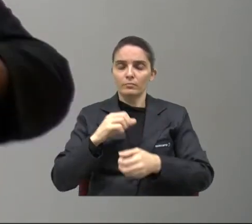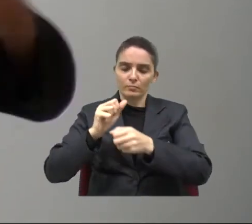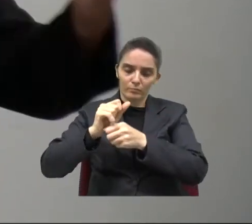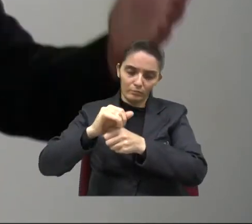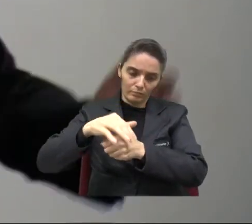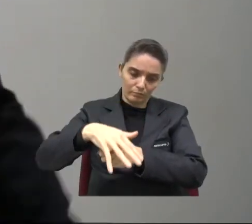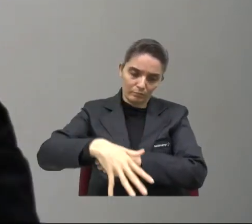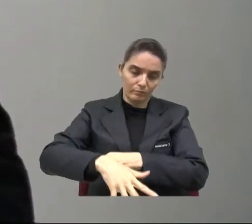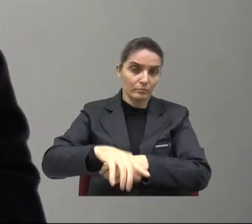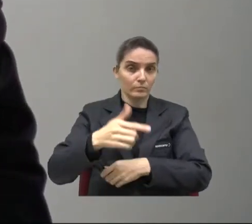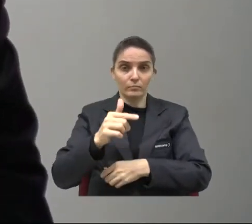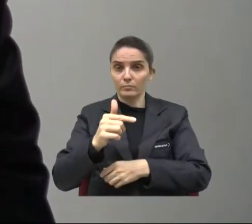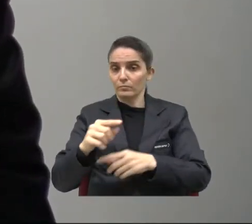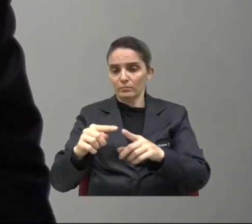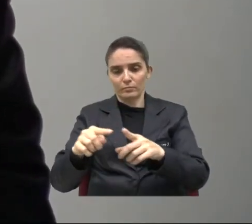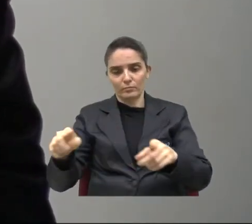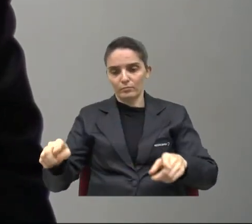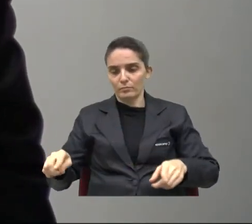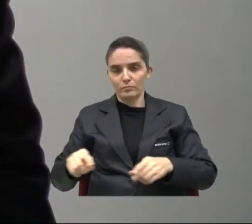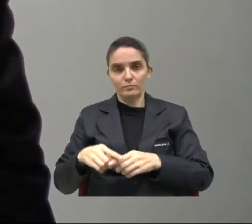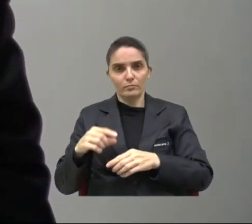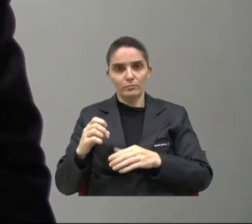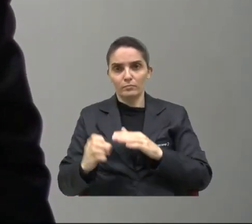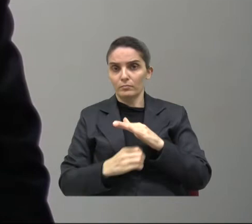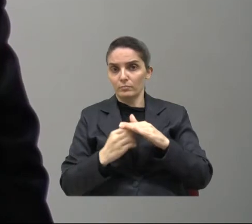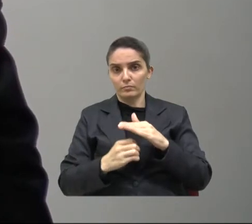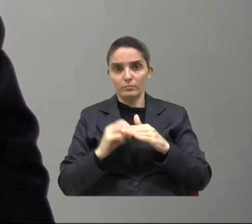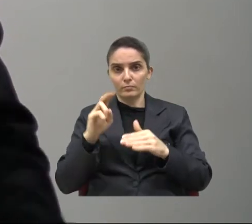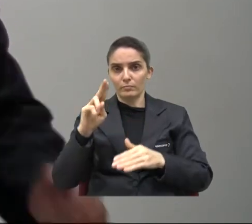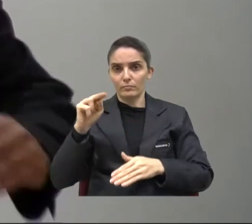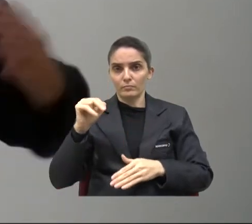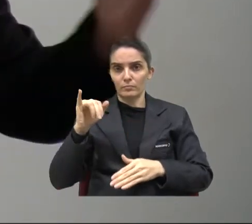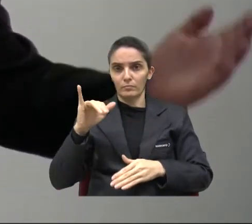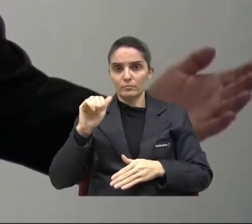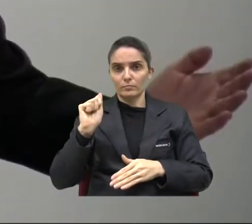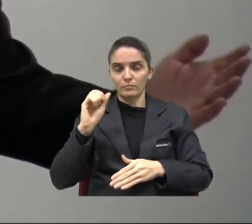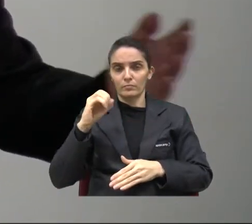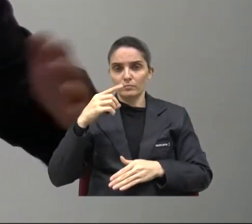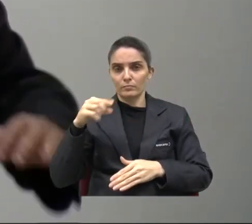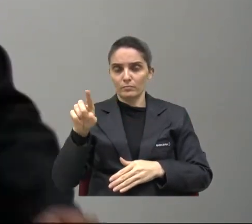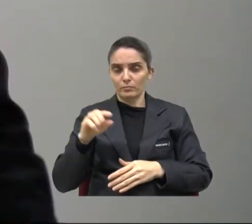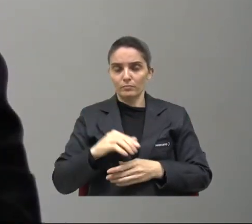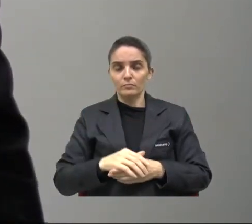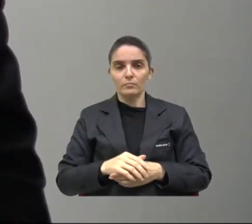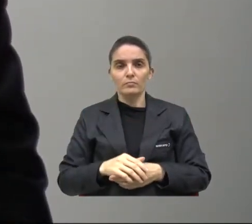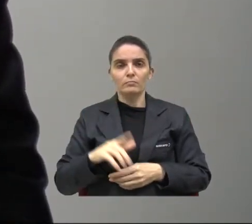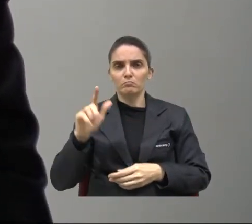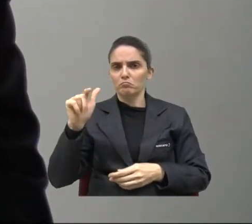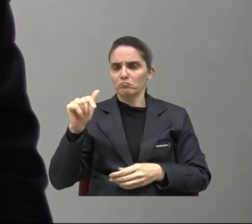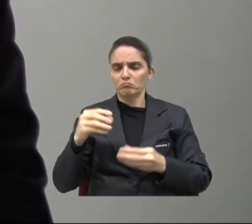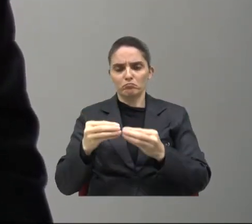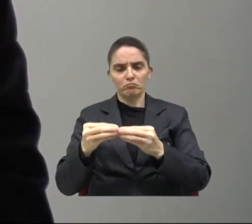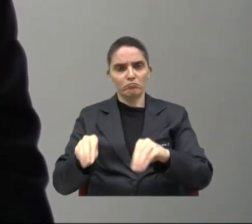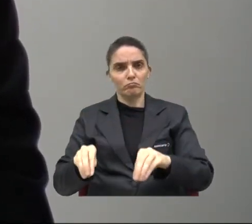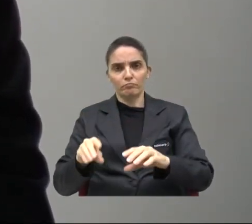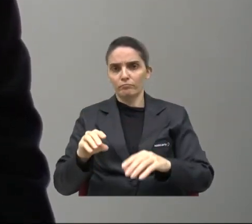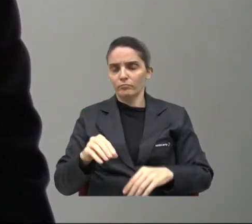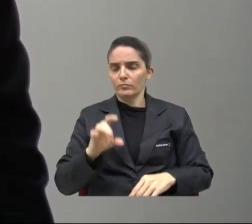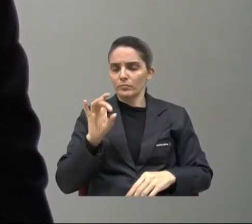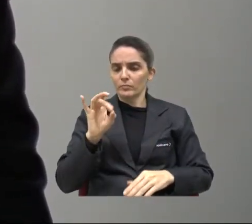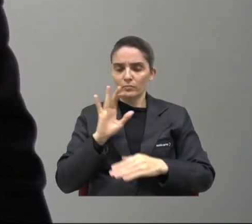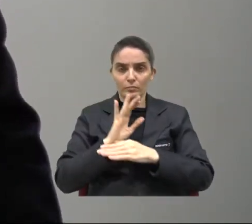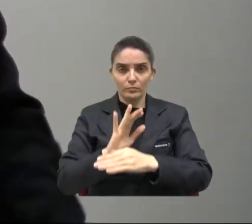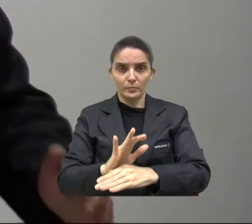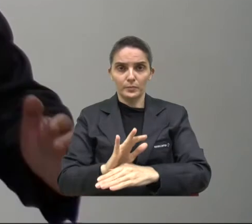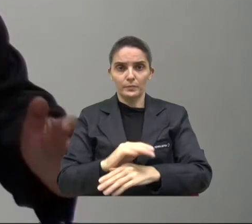área ocupada pela empresa União, e as leis nunca retroagem para prejudicar, só para favorecer. Então,